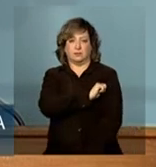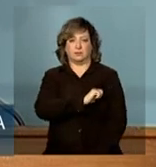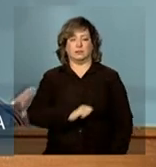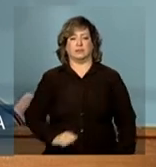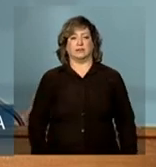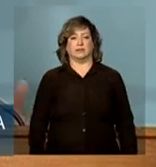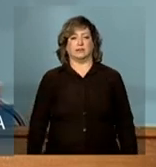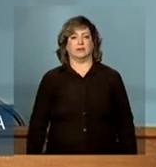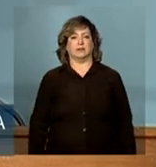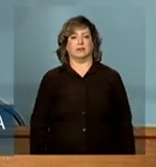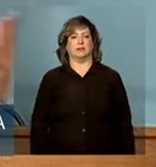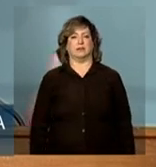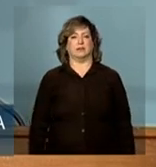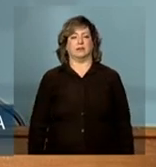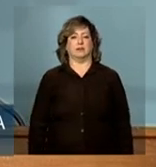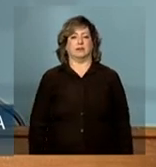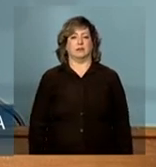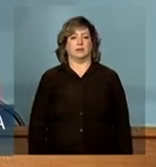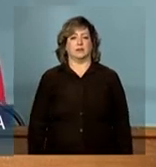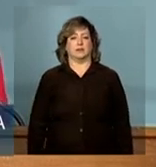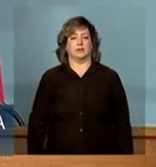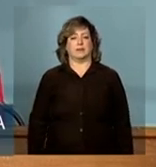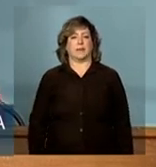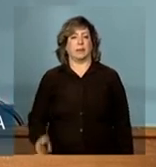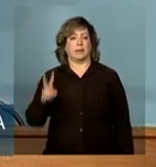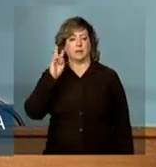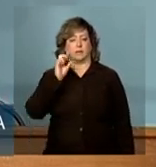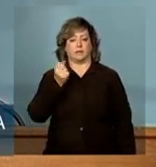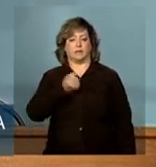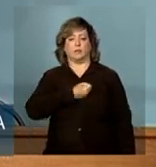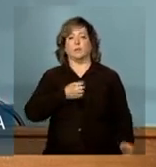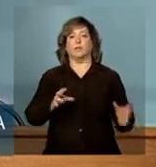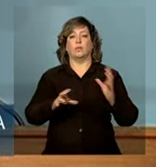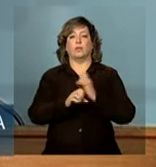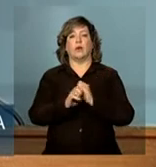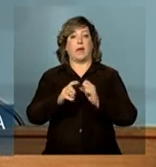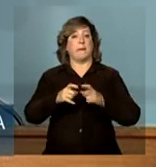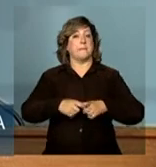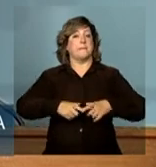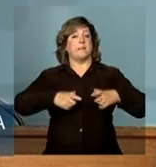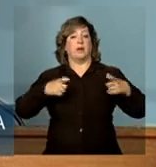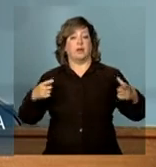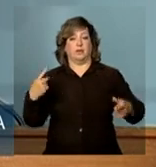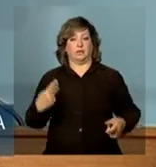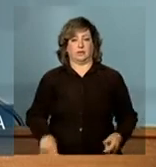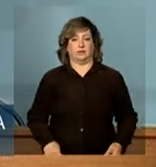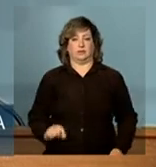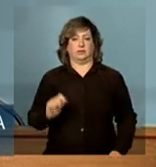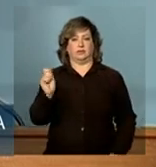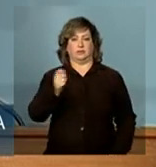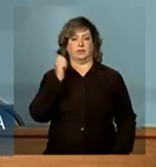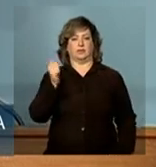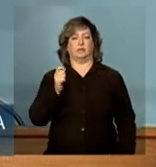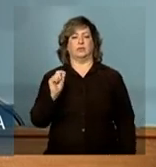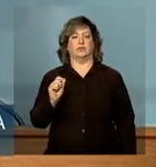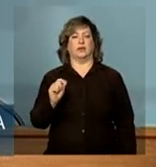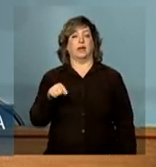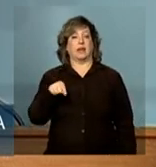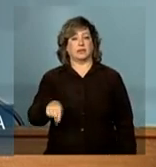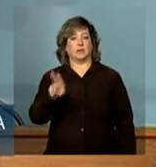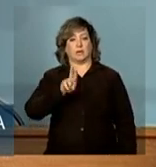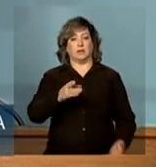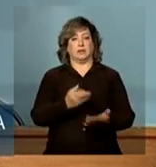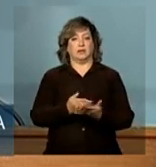das, em termos numéricos, a maior do Rio Grande do Sul, essa universidade, ela